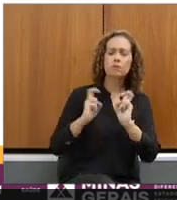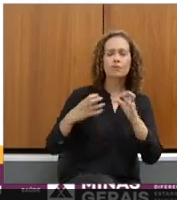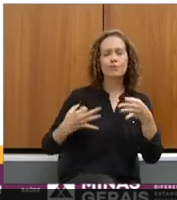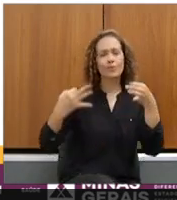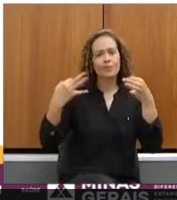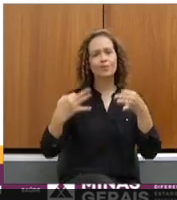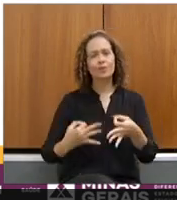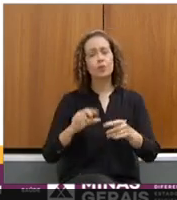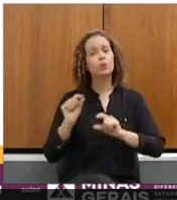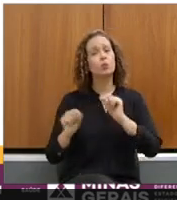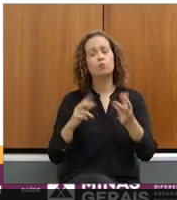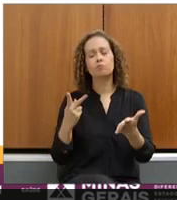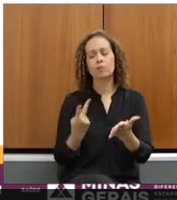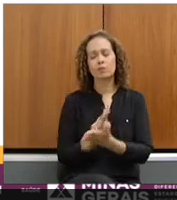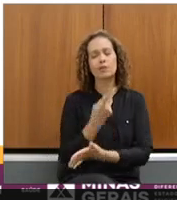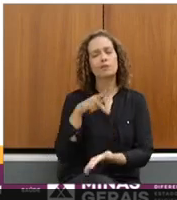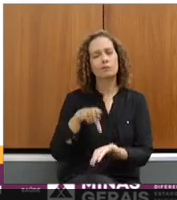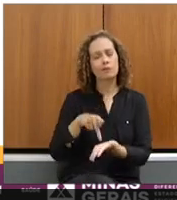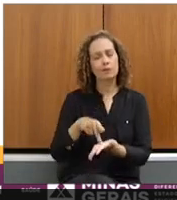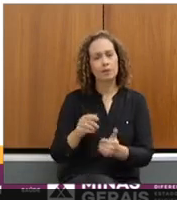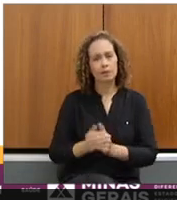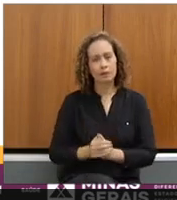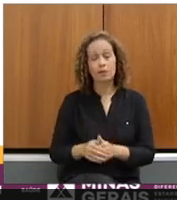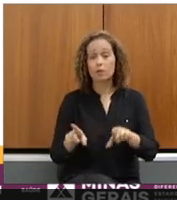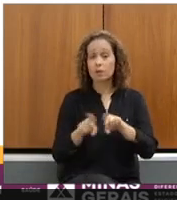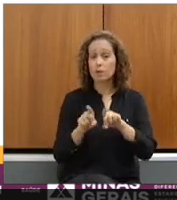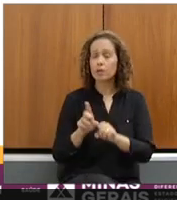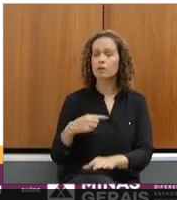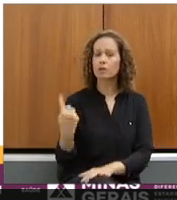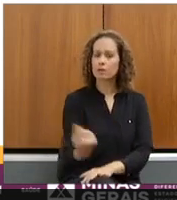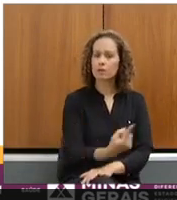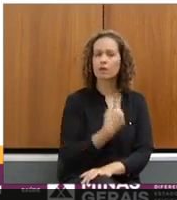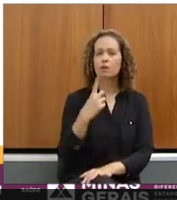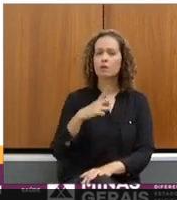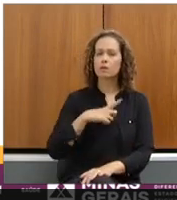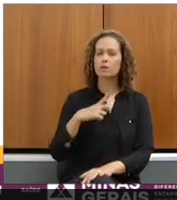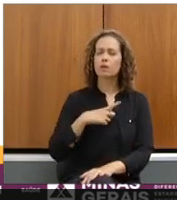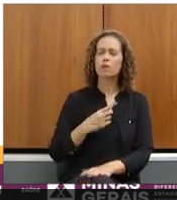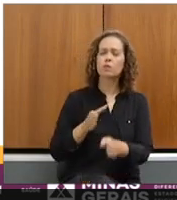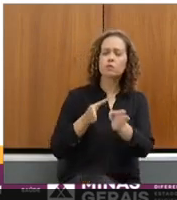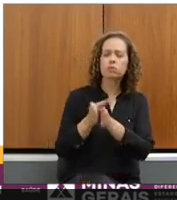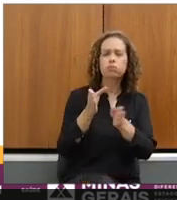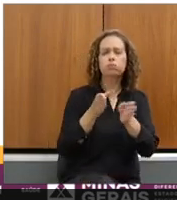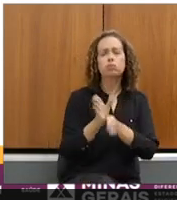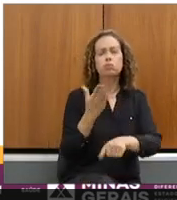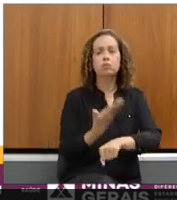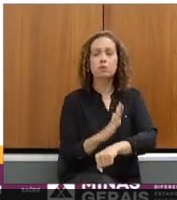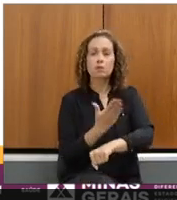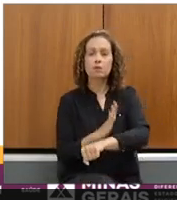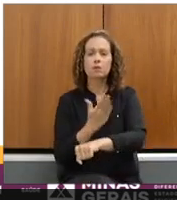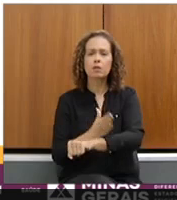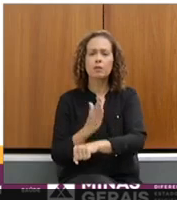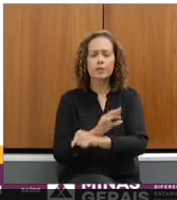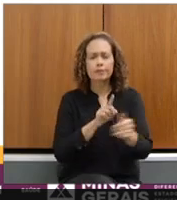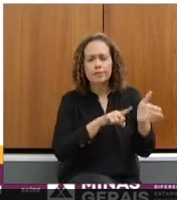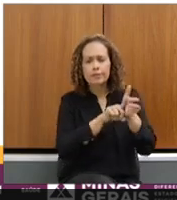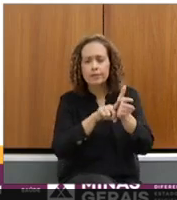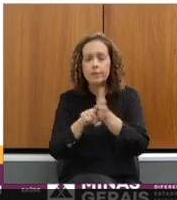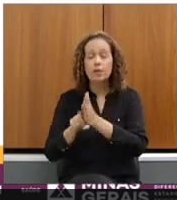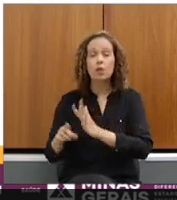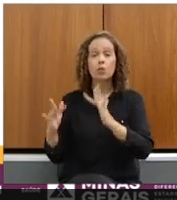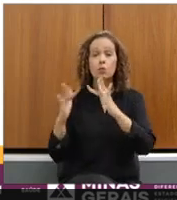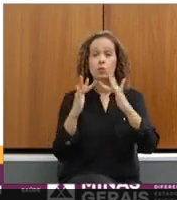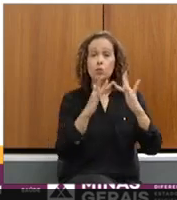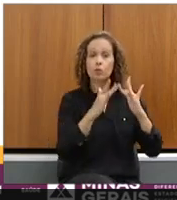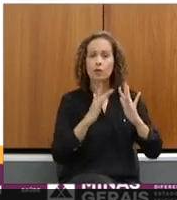do que está acontecendo Além disso nós temos também a orientação e treinamento de rastreamento de contatos na